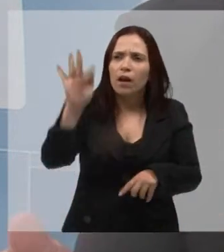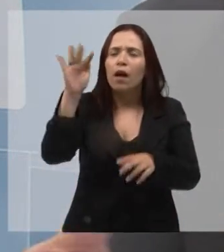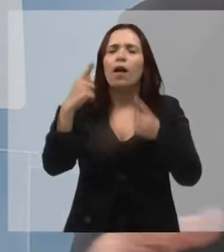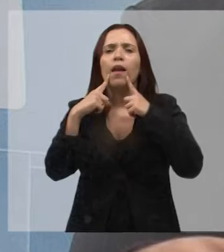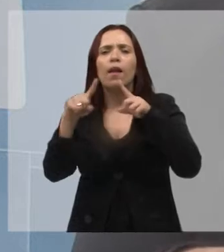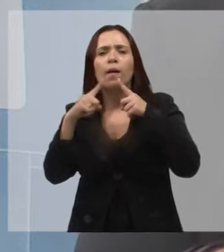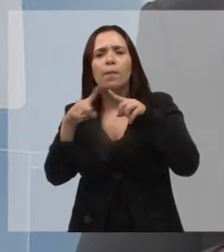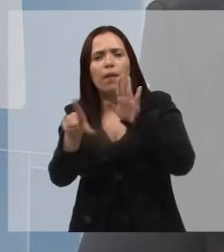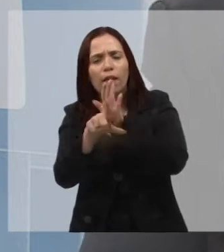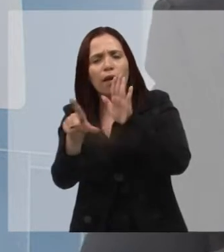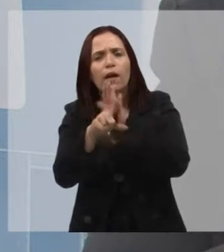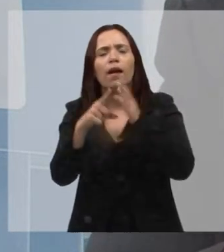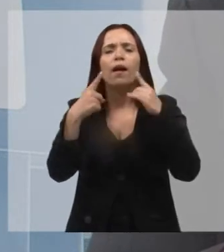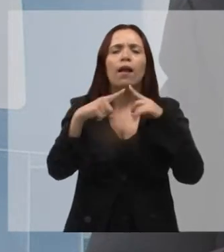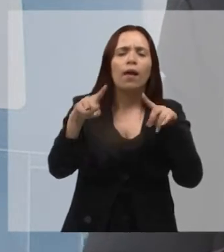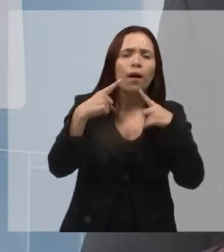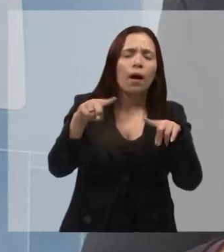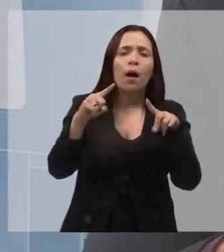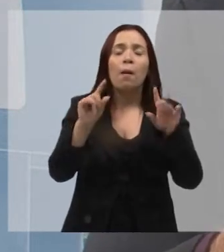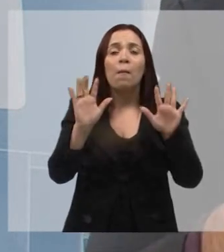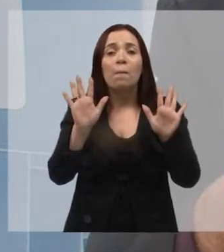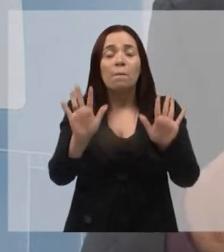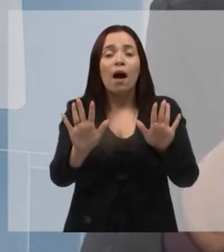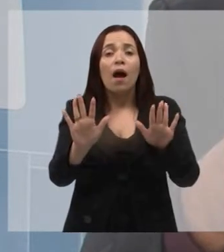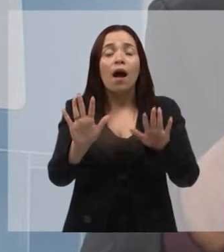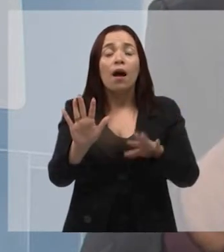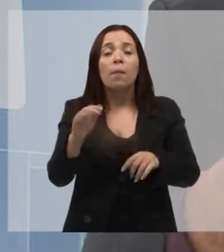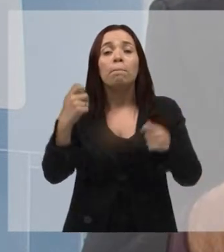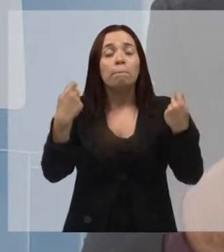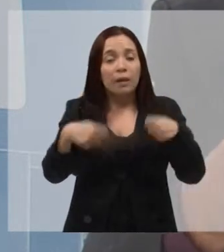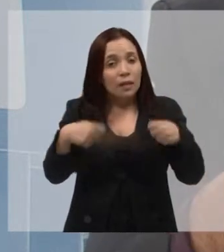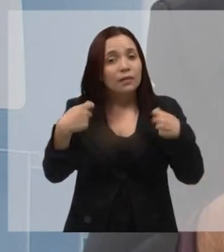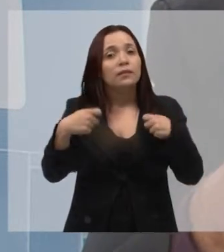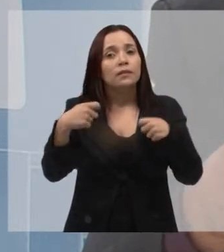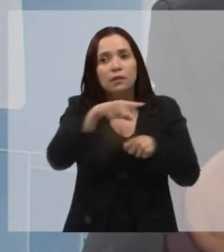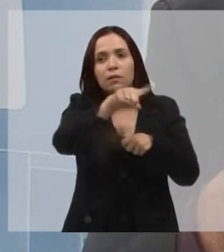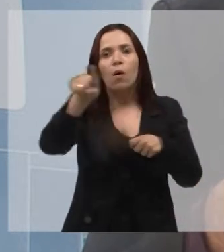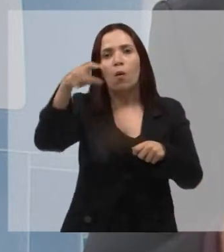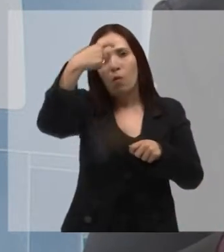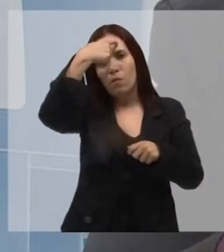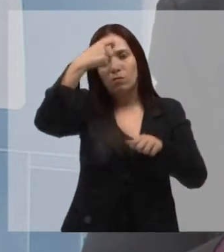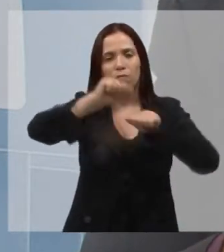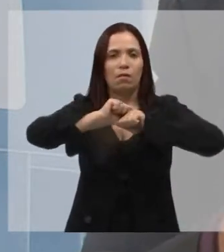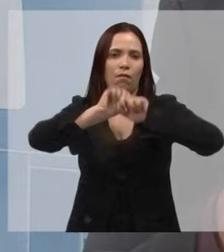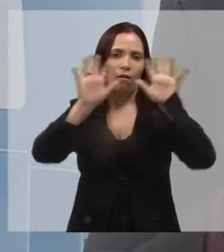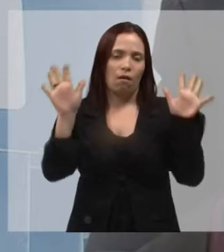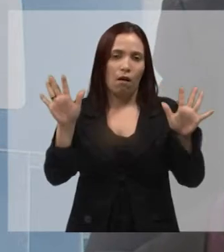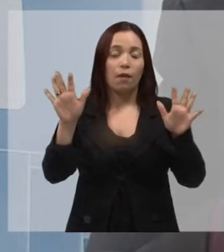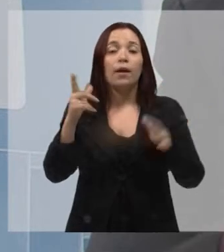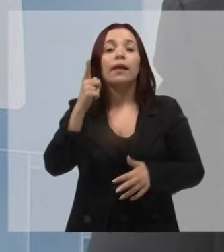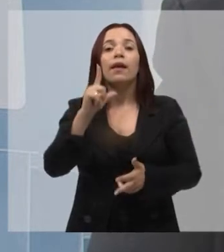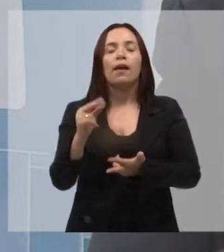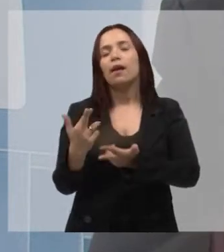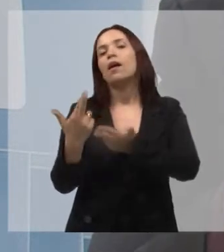das leis, você pode reclamar que precisa ser mais, mas é preciso que se tenha essa compreensão. O responsável é quem